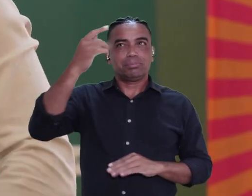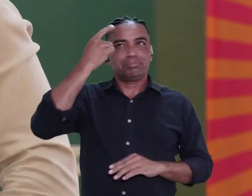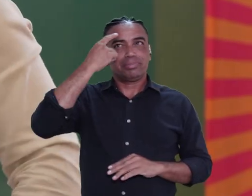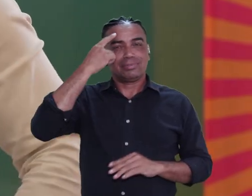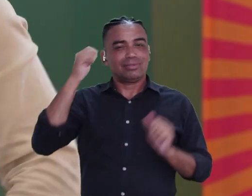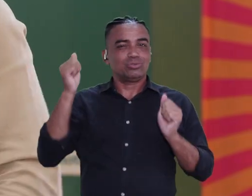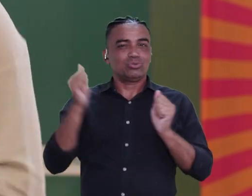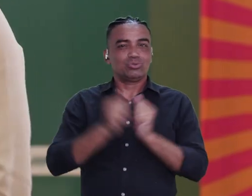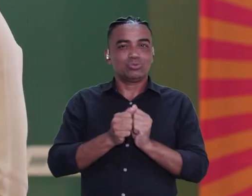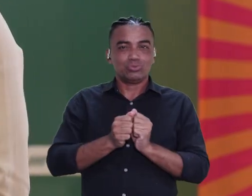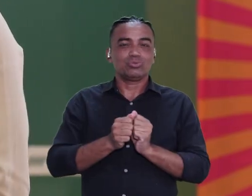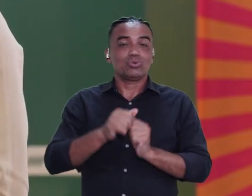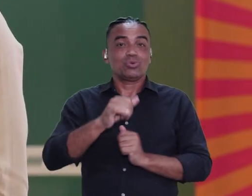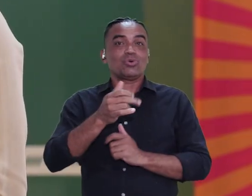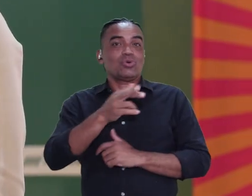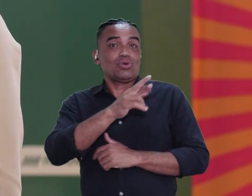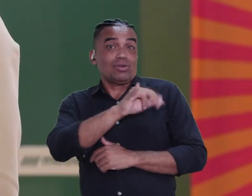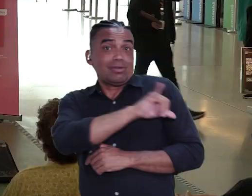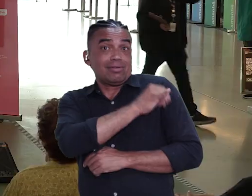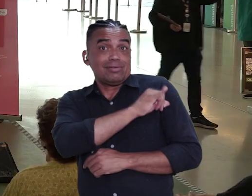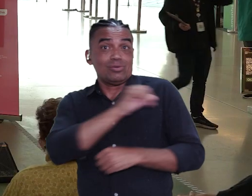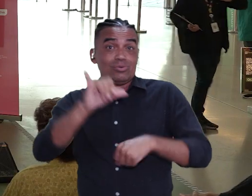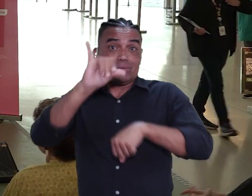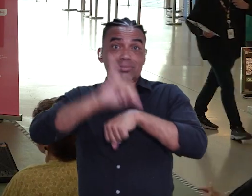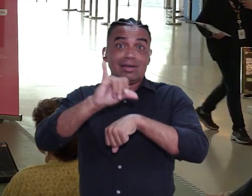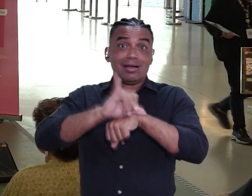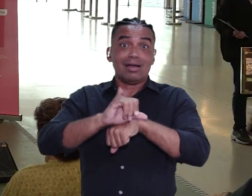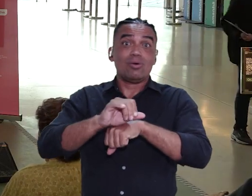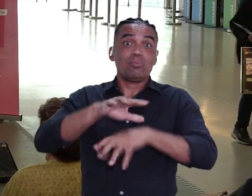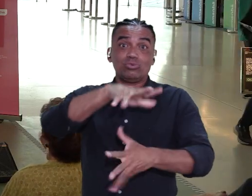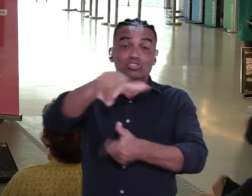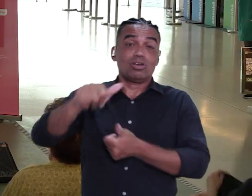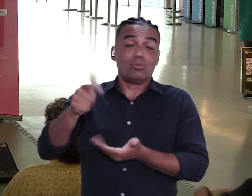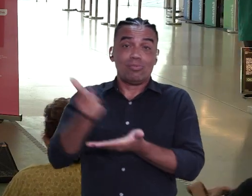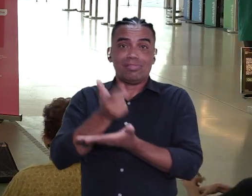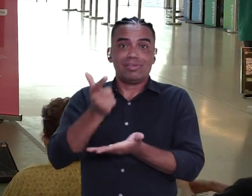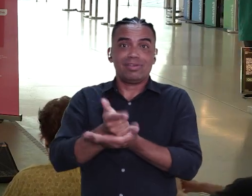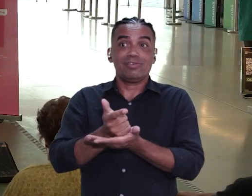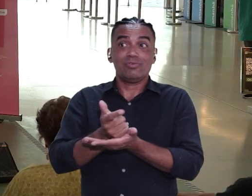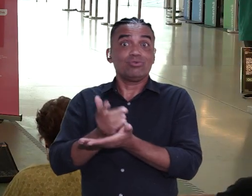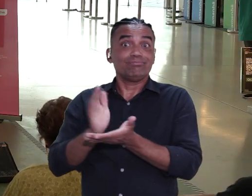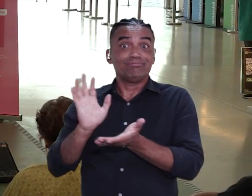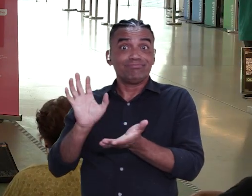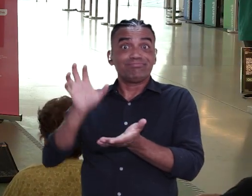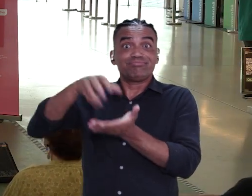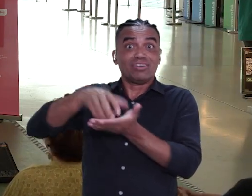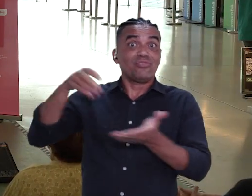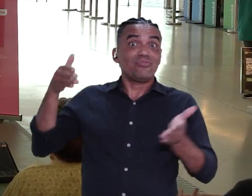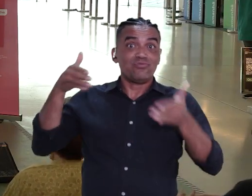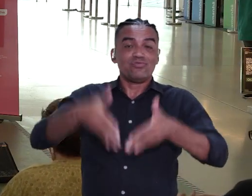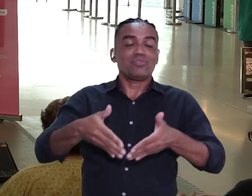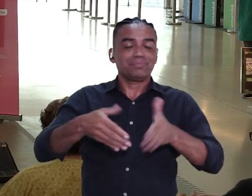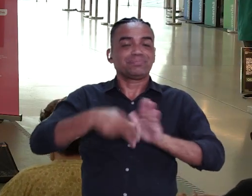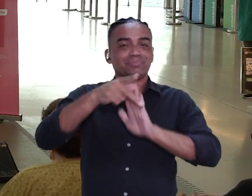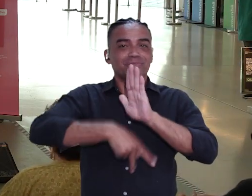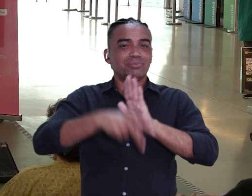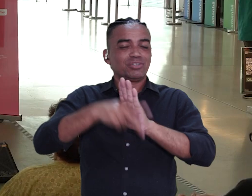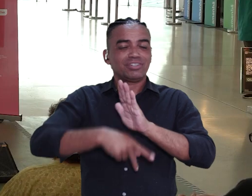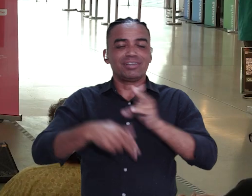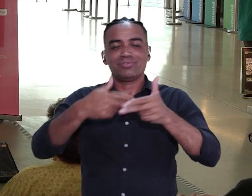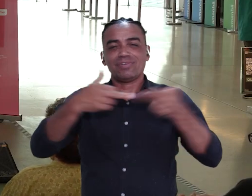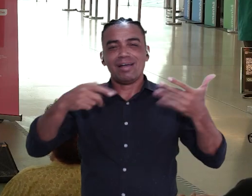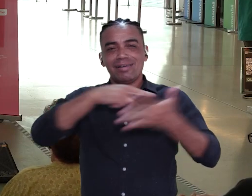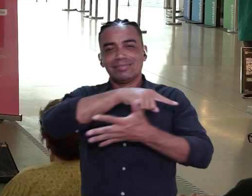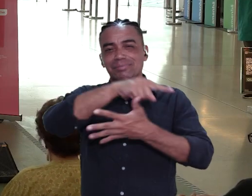bojo do Rio Capital Mundial do Livro, que esse ano o Rio está sediando. Esse projeto saiu muito aí da cabeça do Piquet,